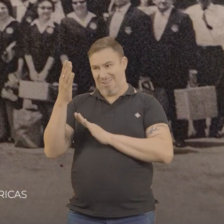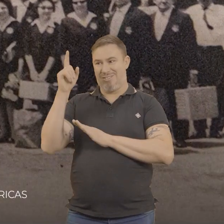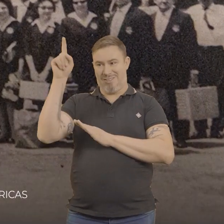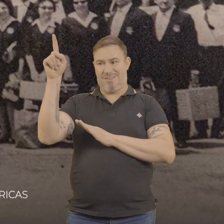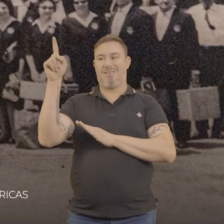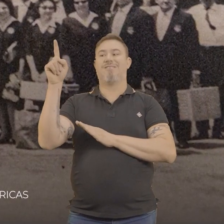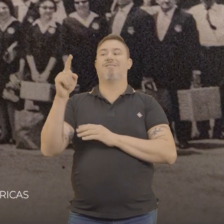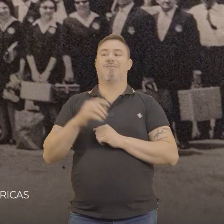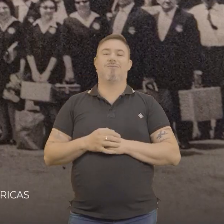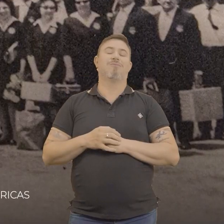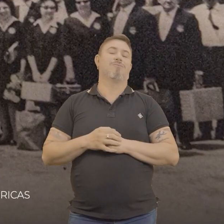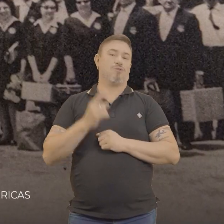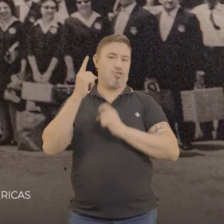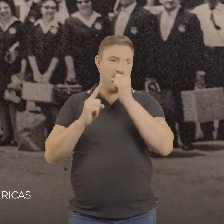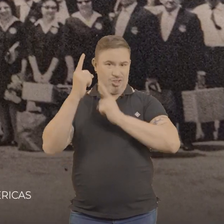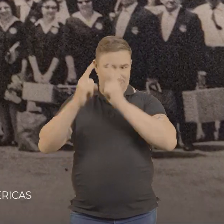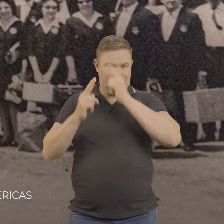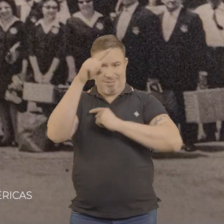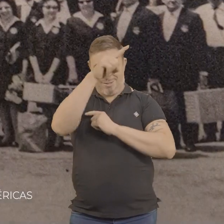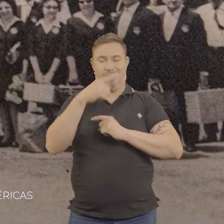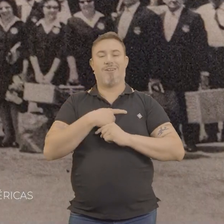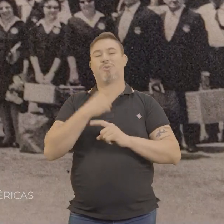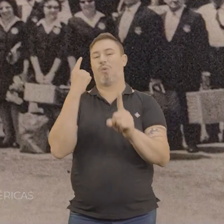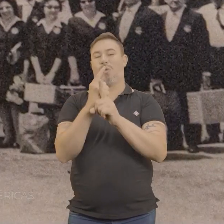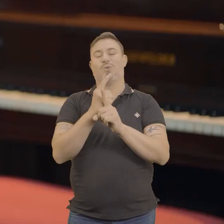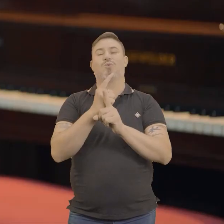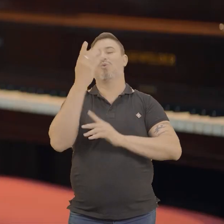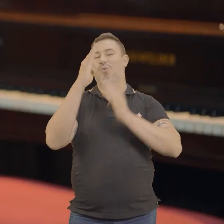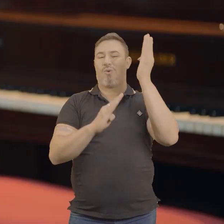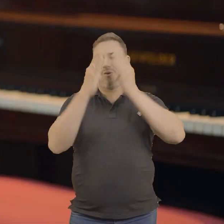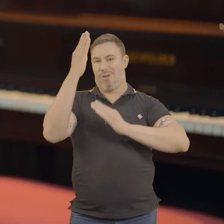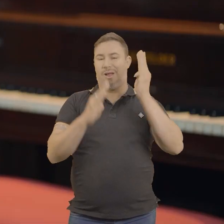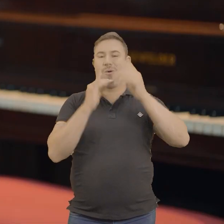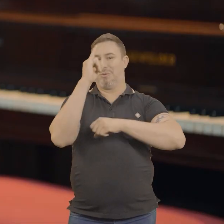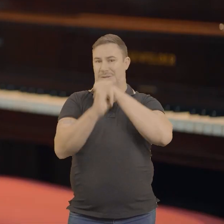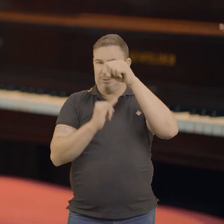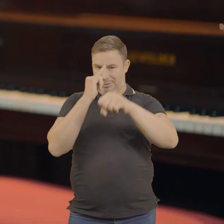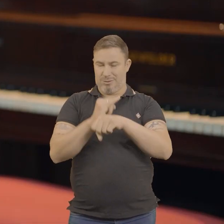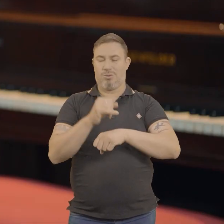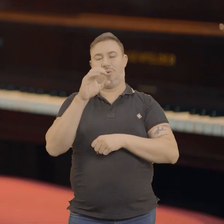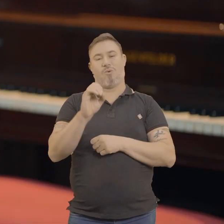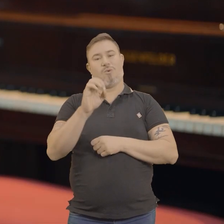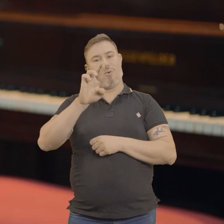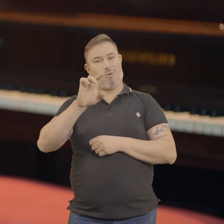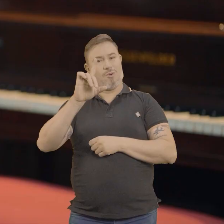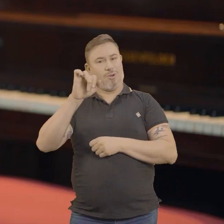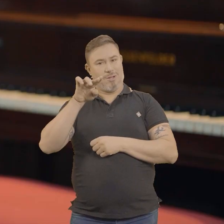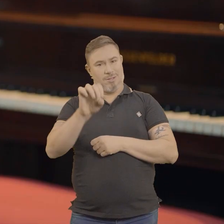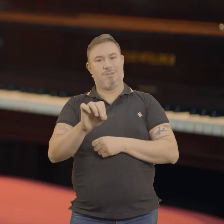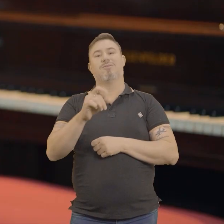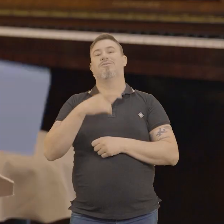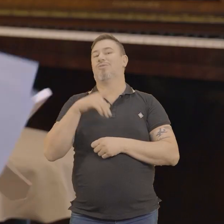uma viagem para o Chile no encontro de corais internacionais e o maestro Orlando Leite foi eleito assim o